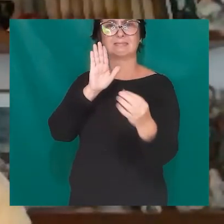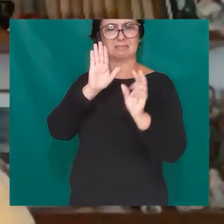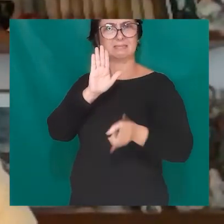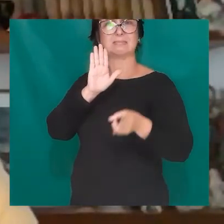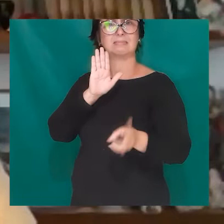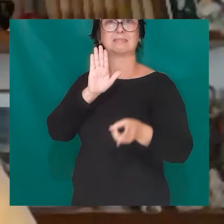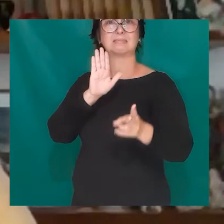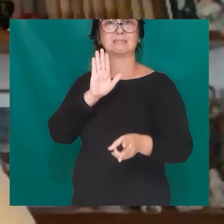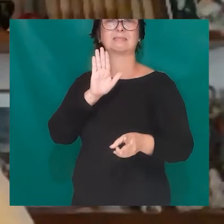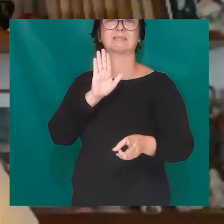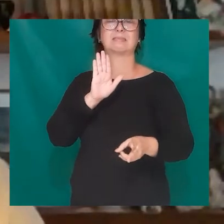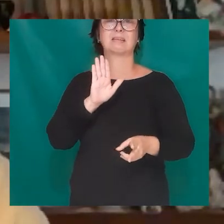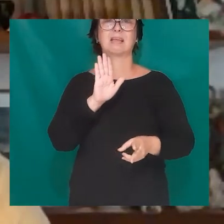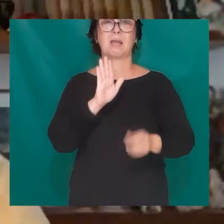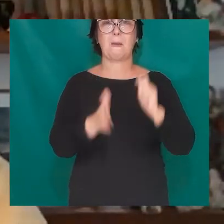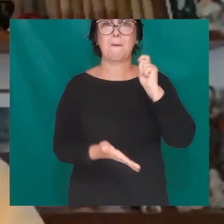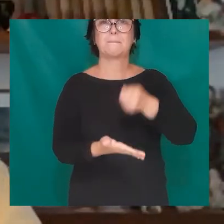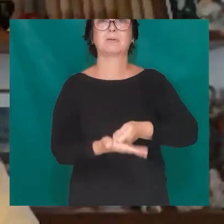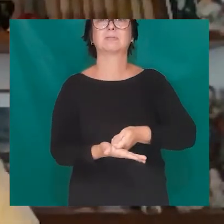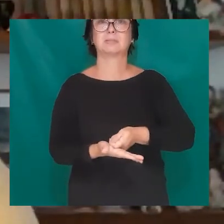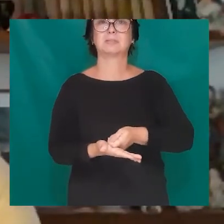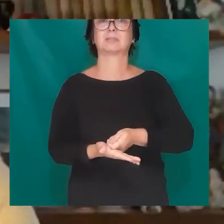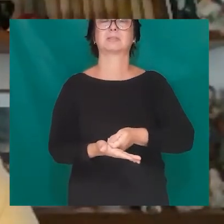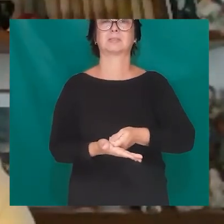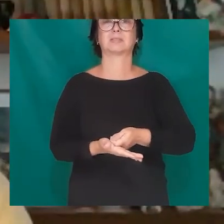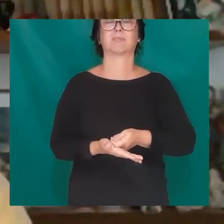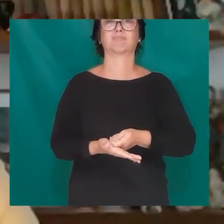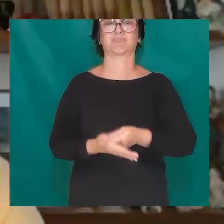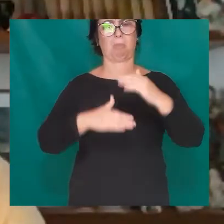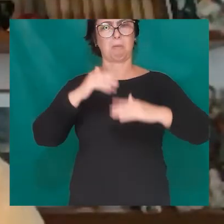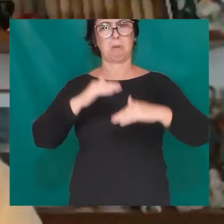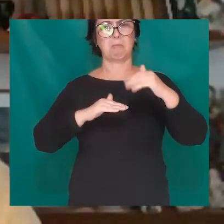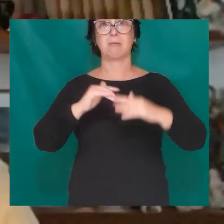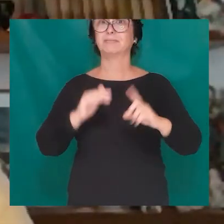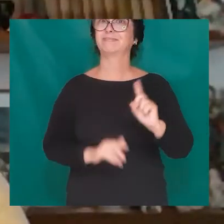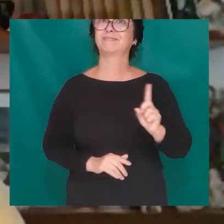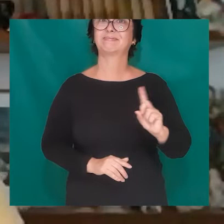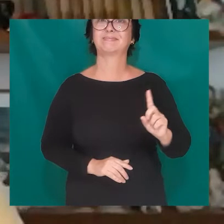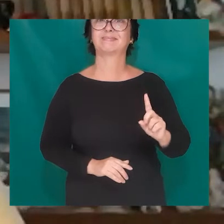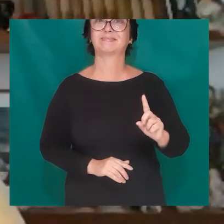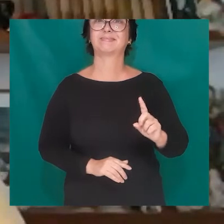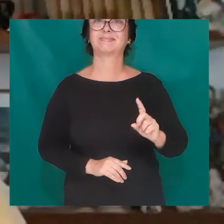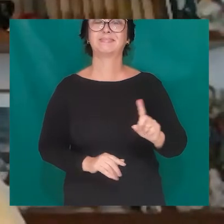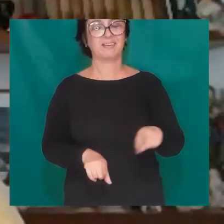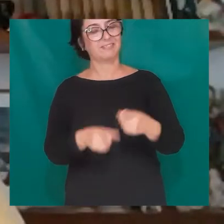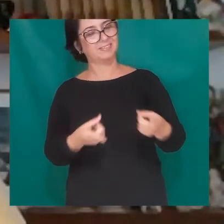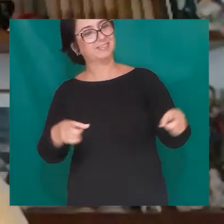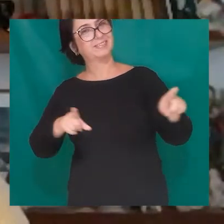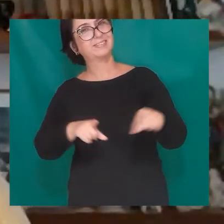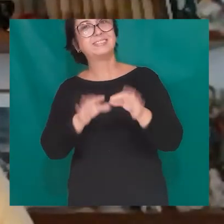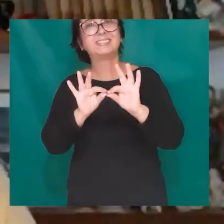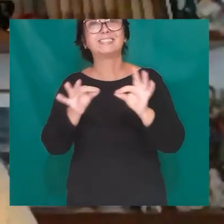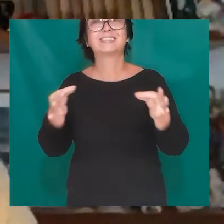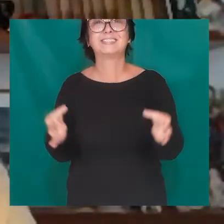que é no sentido de você começar pela formalização, né, e muito pelo contrário, você chegar a partir da música mesmo, né, e